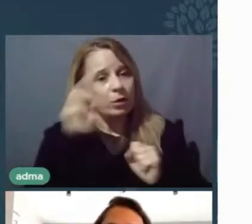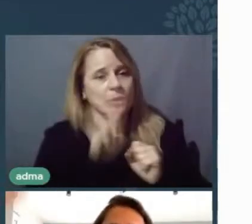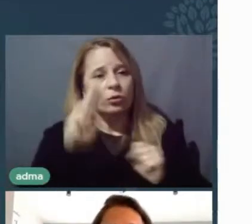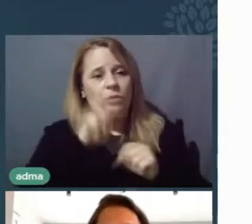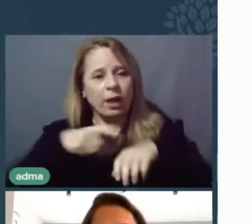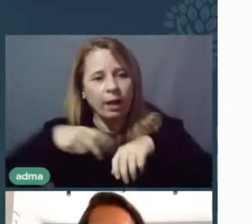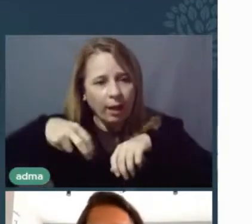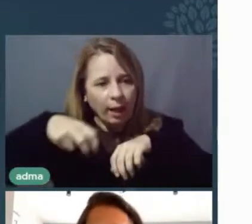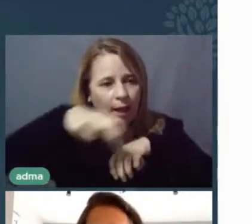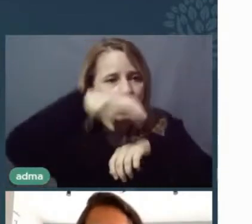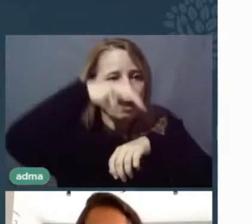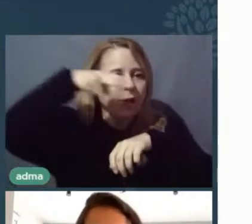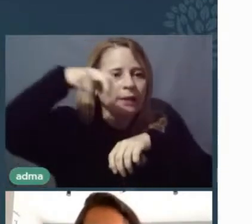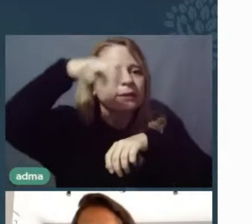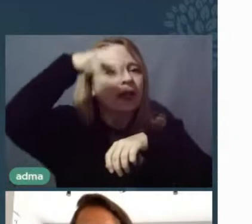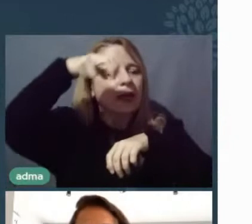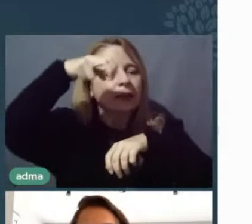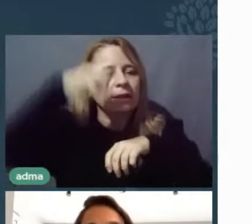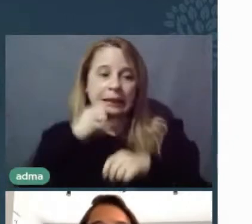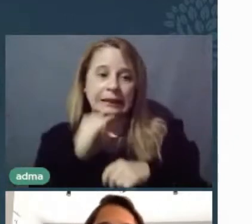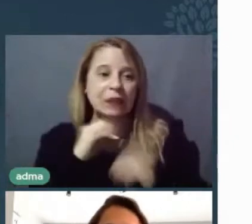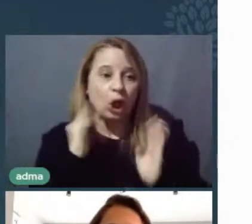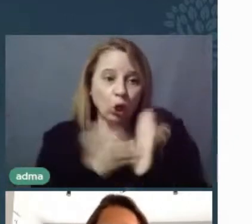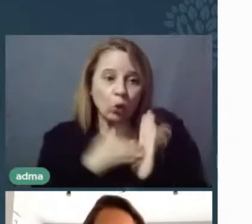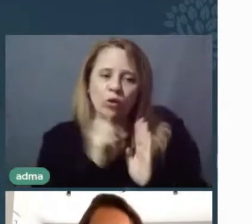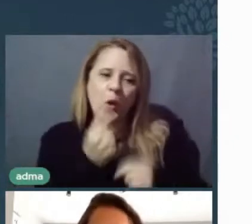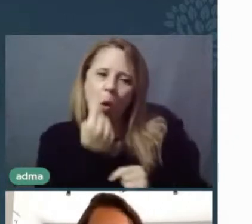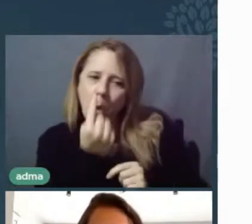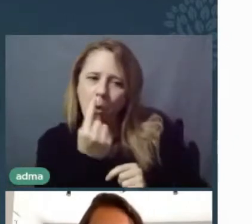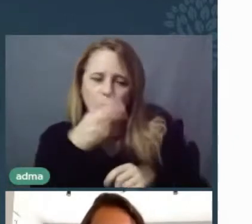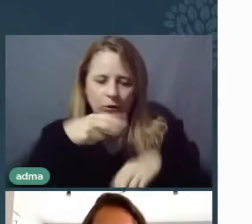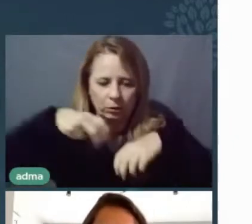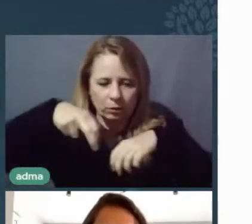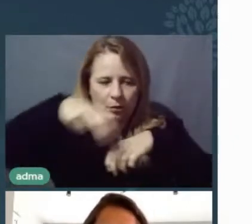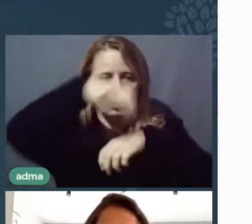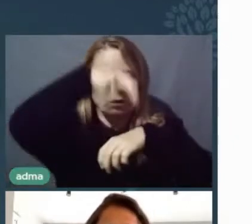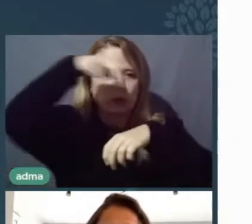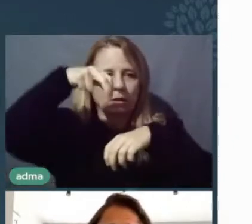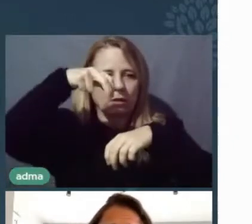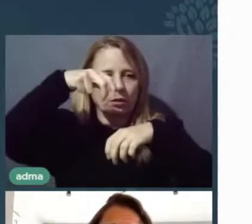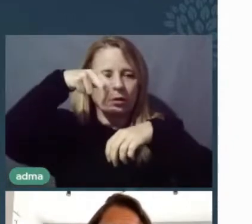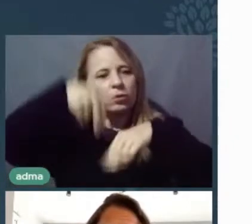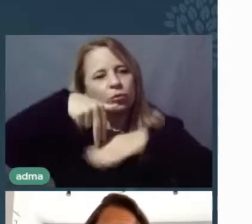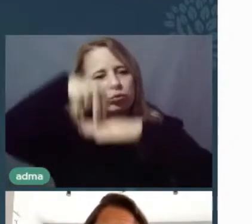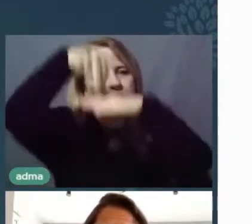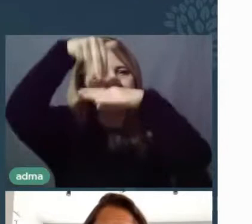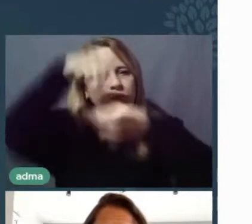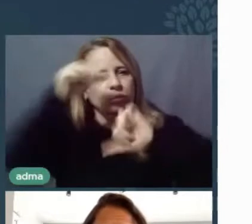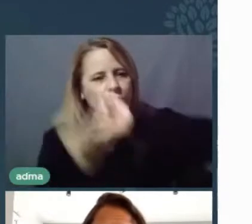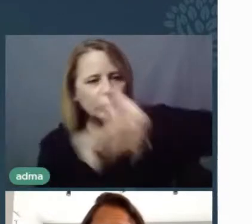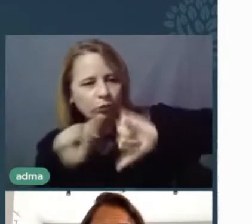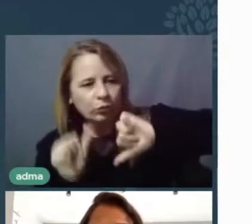subir todos os lances até o local onde vai chegar, mas um tanto vai de escada, um tanto vai de elevador. Isso é